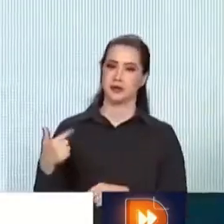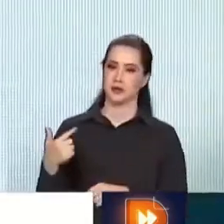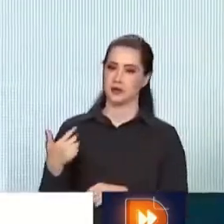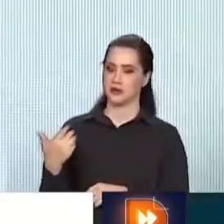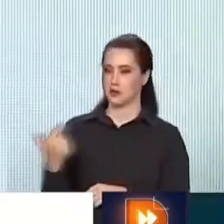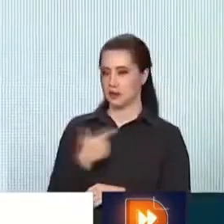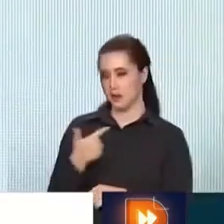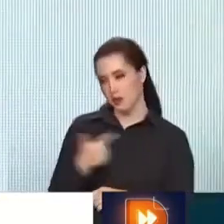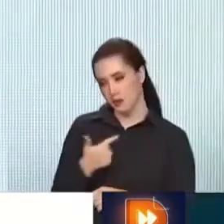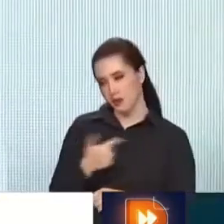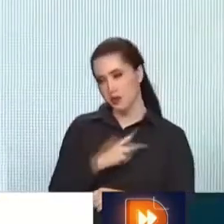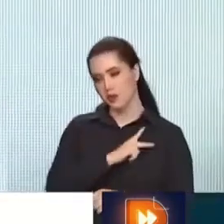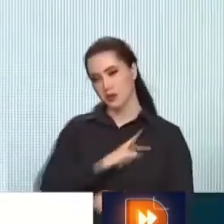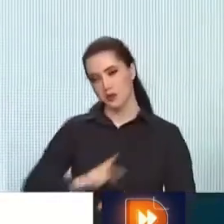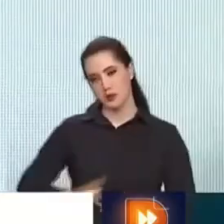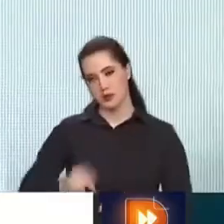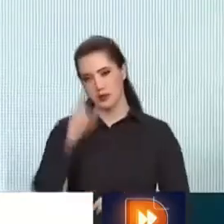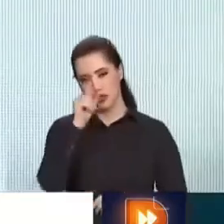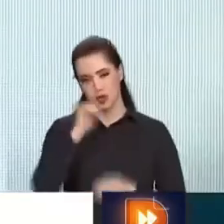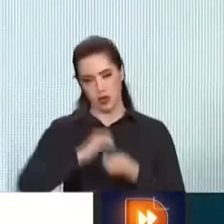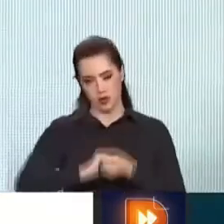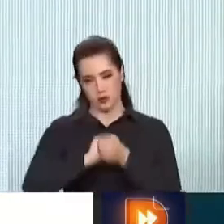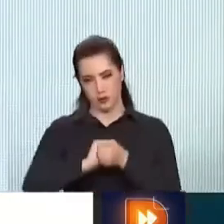a Marielle Franco, que foi assassinada